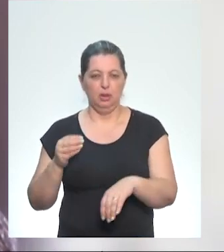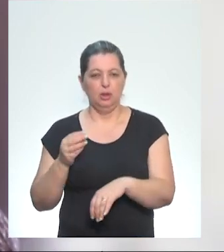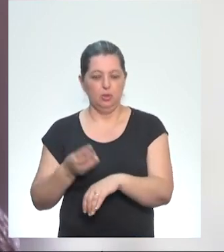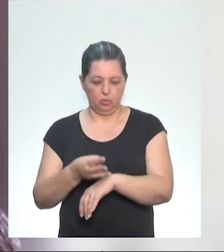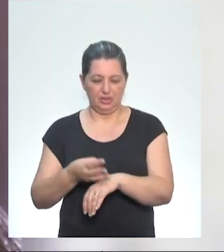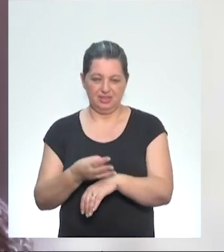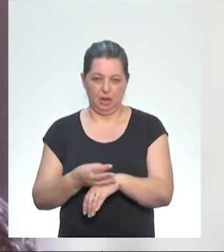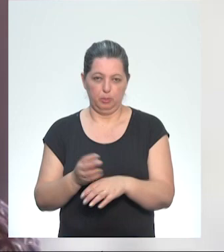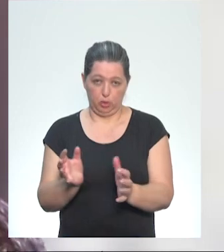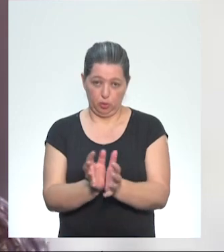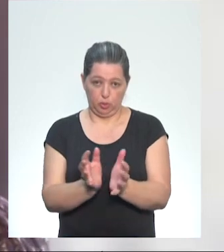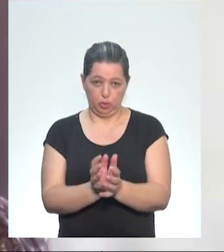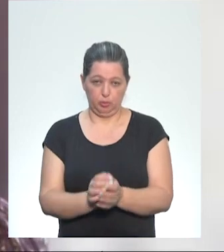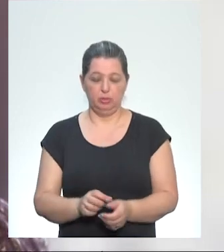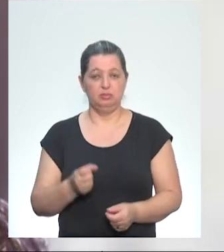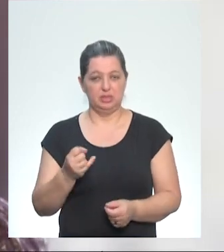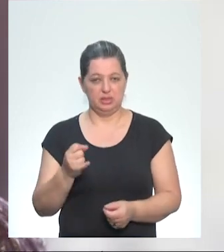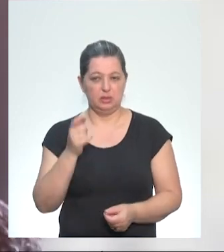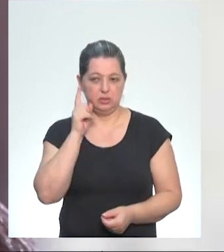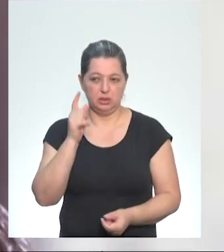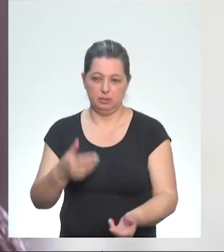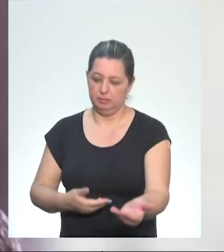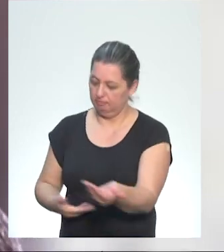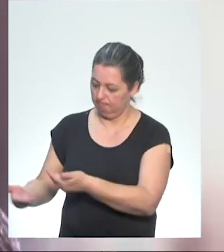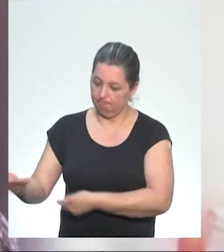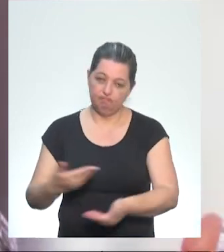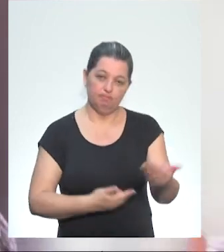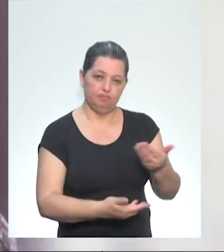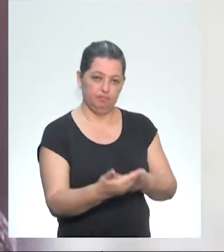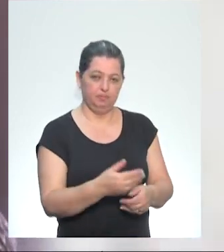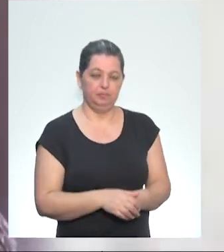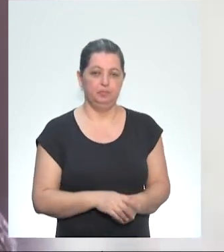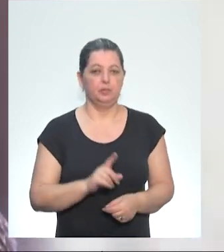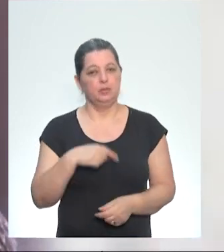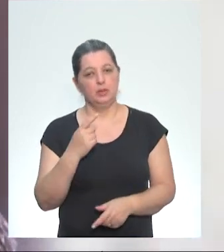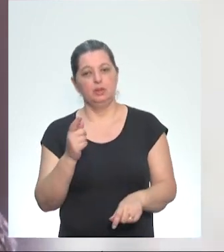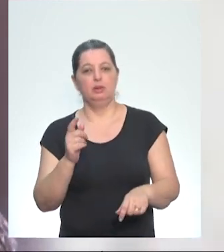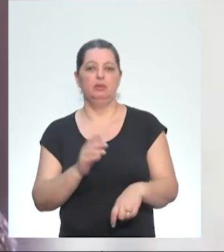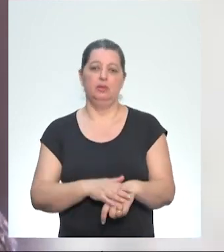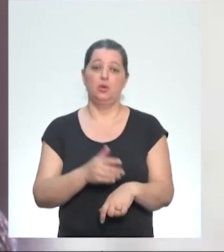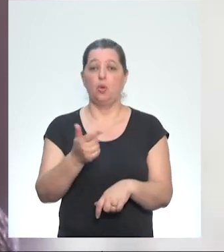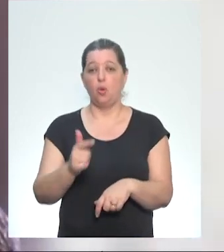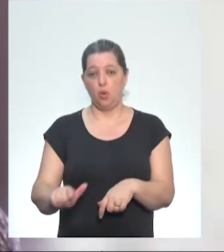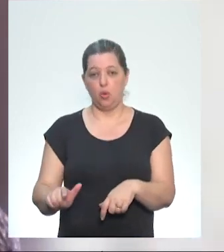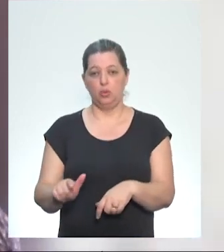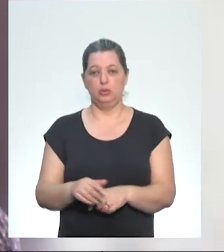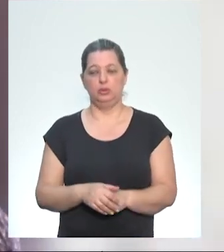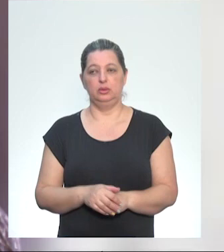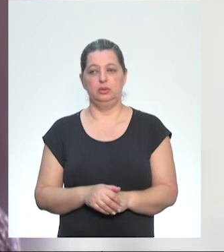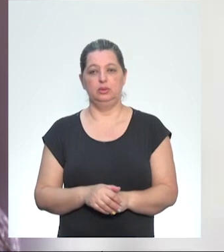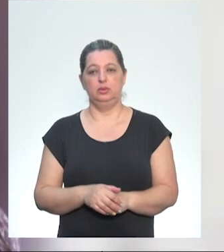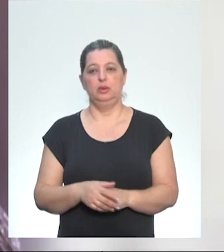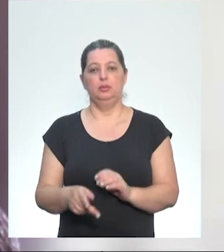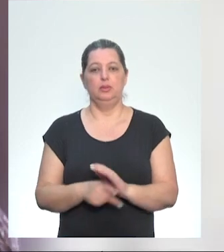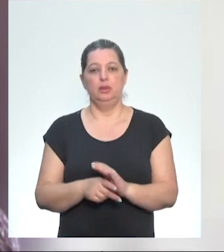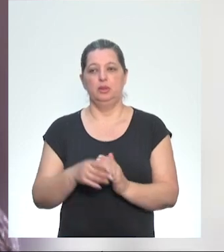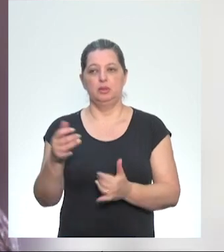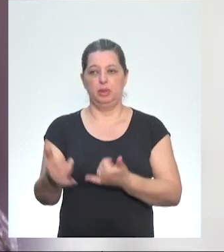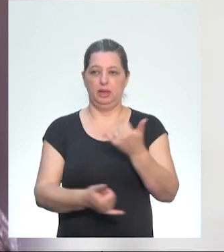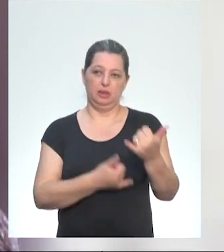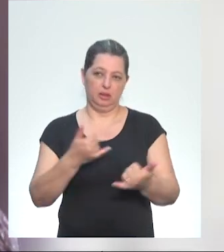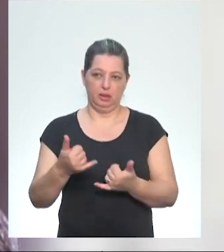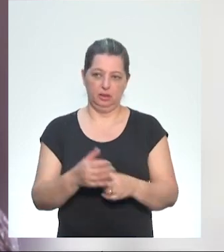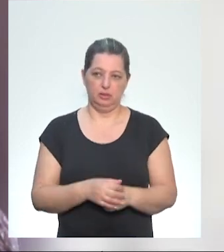partilhar, eu agradeço, né? De repente, quem sabe a gente faz aí uma outra vez para fazer outros jogos, mas